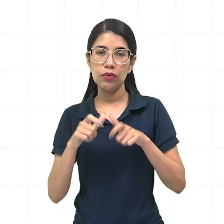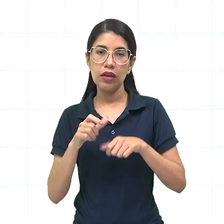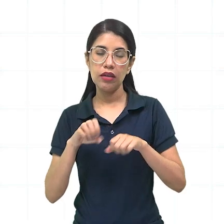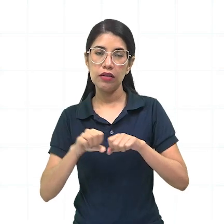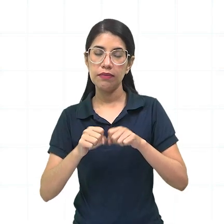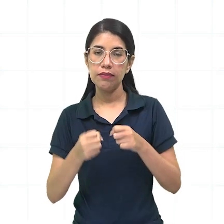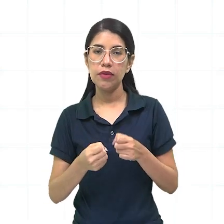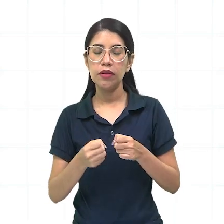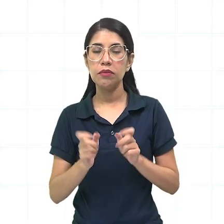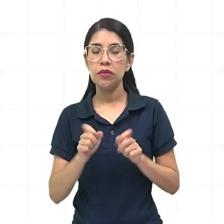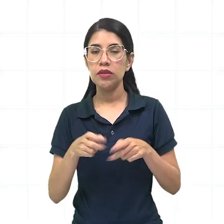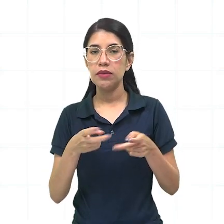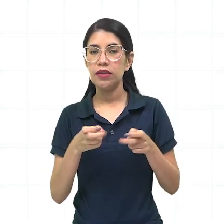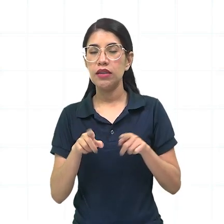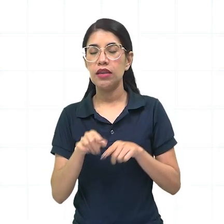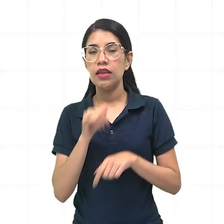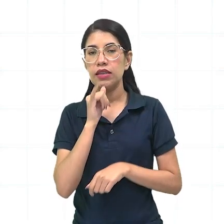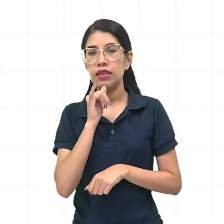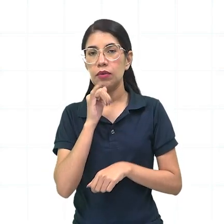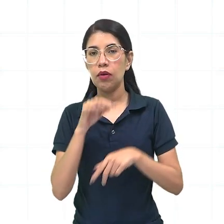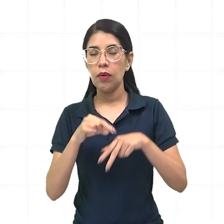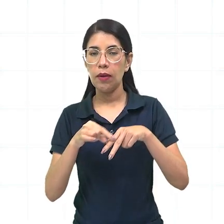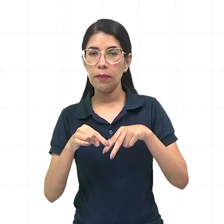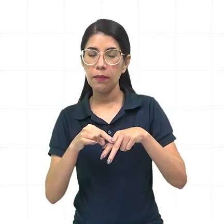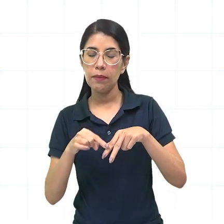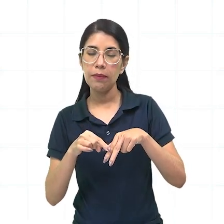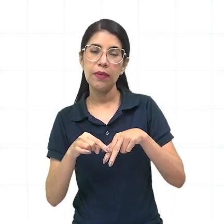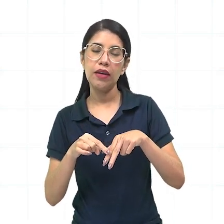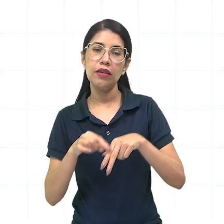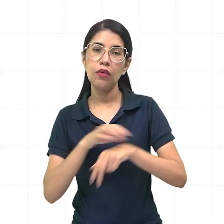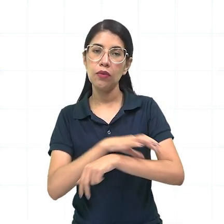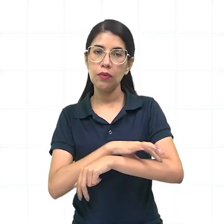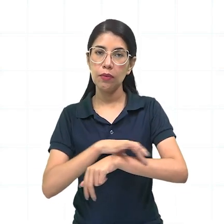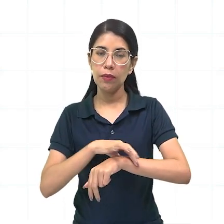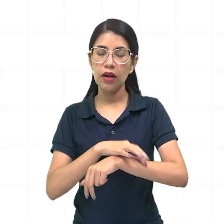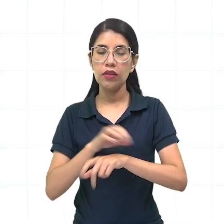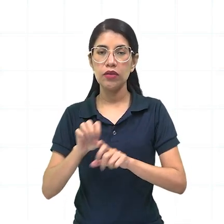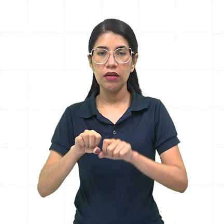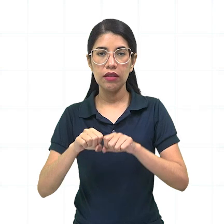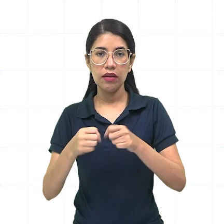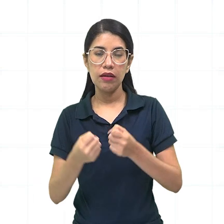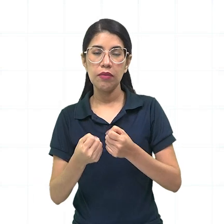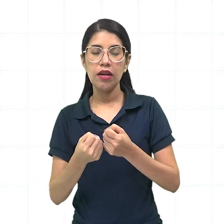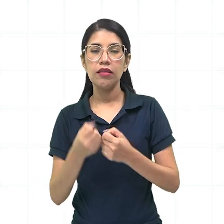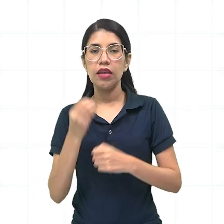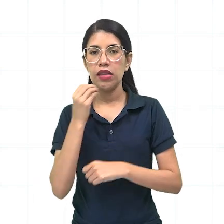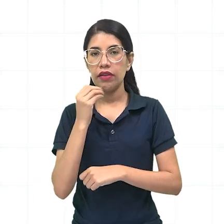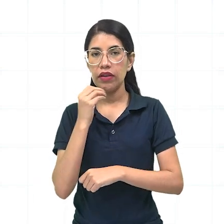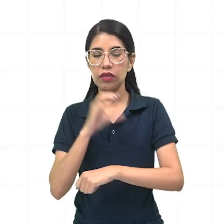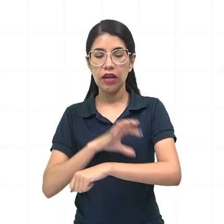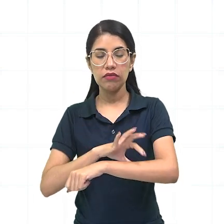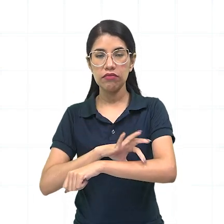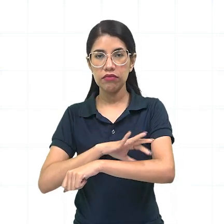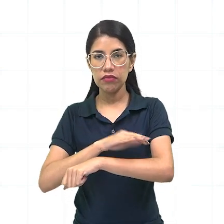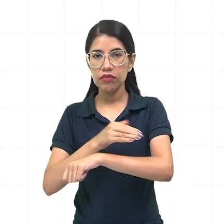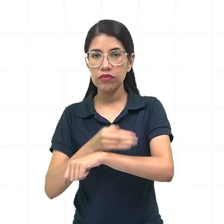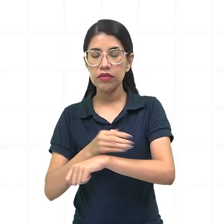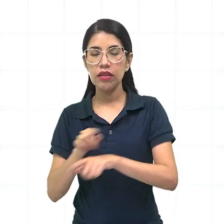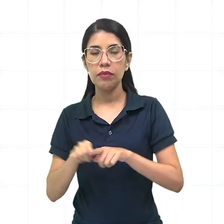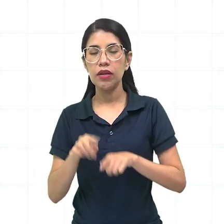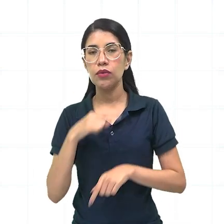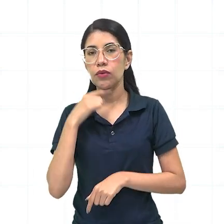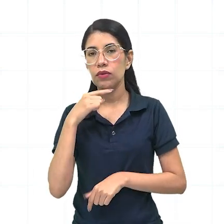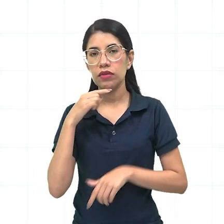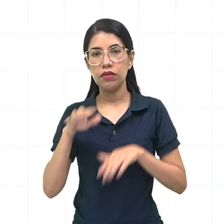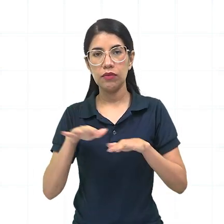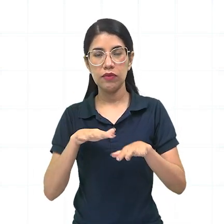ver que a perna ou o braço ele está deformado por conta da fratura do osso, incapacidade de mover a